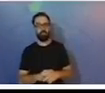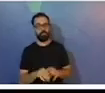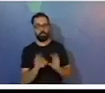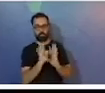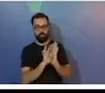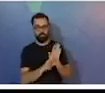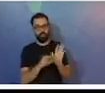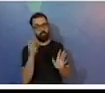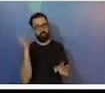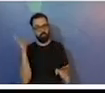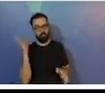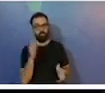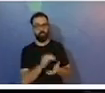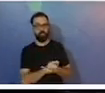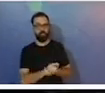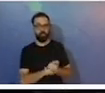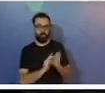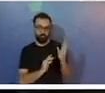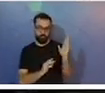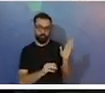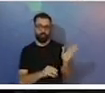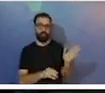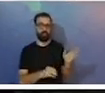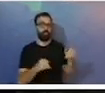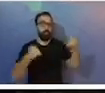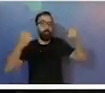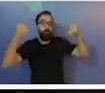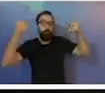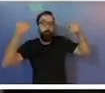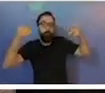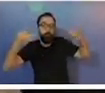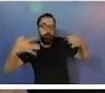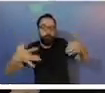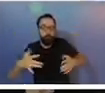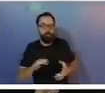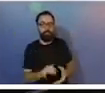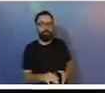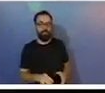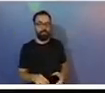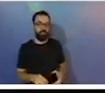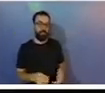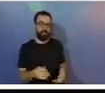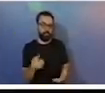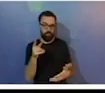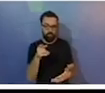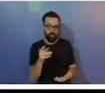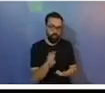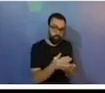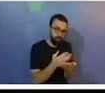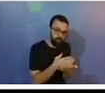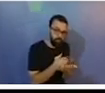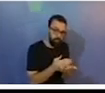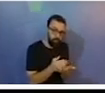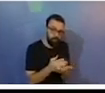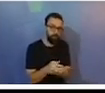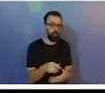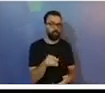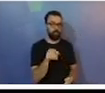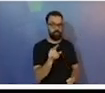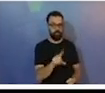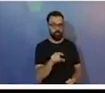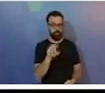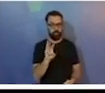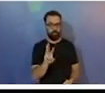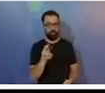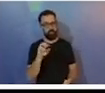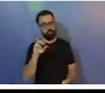o Meridiano de Greenwich e explique. Vocês vão lá na página 139